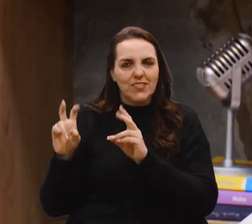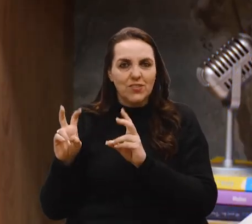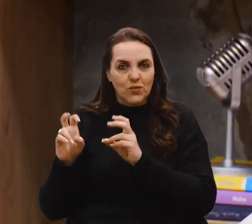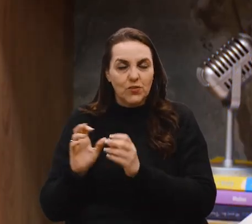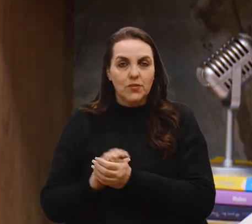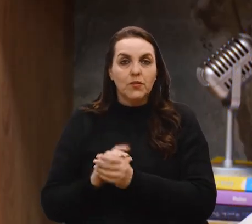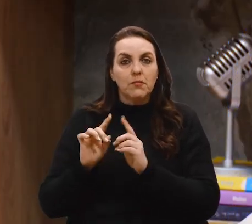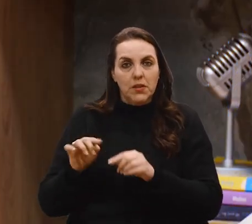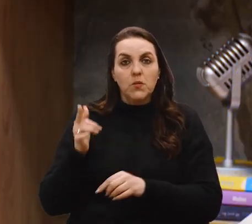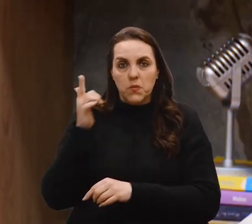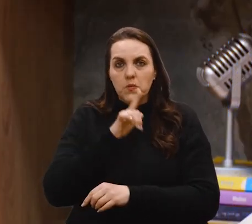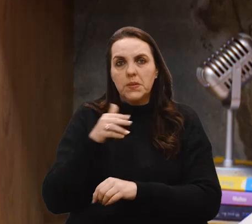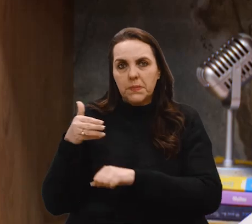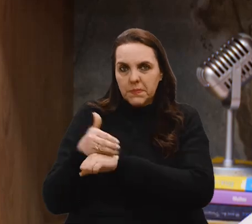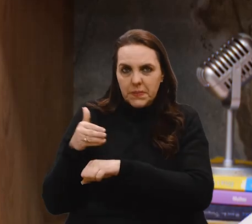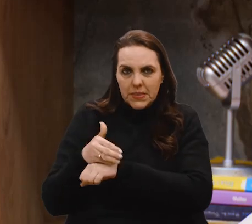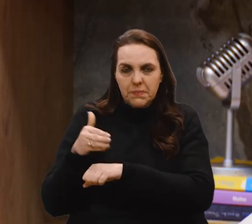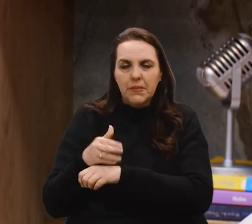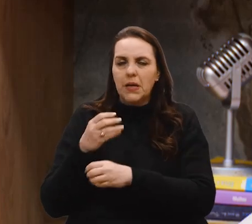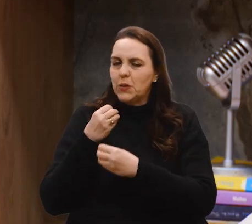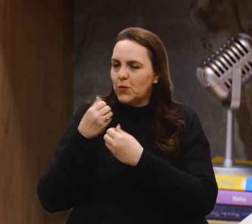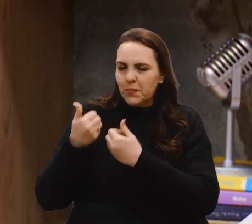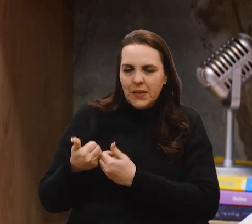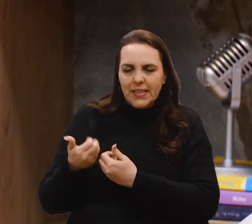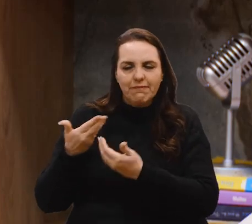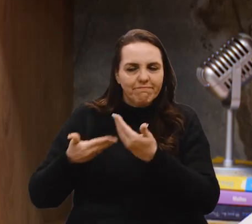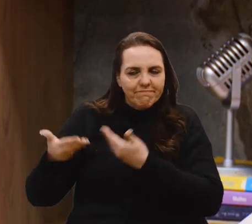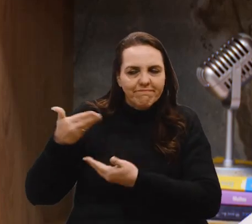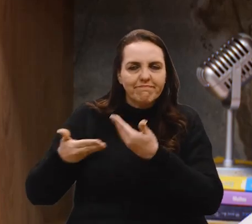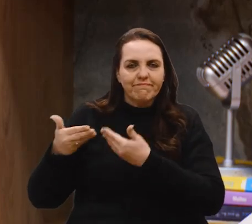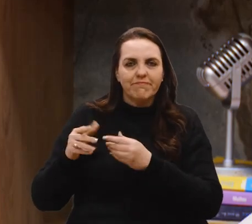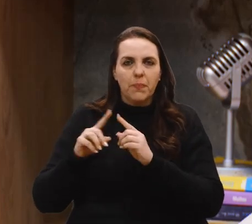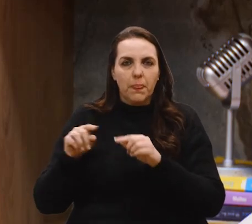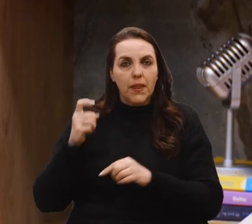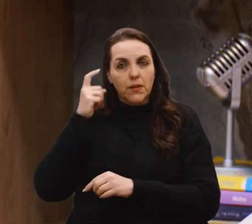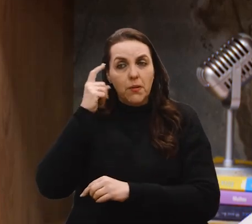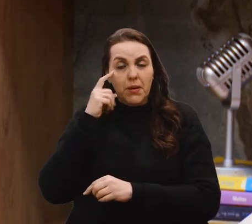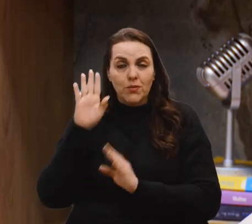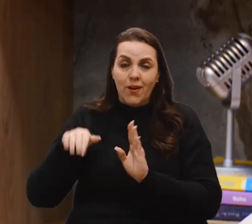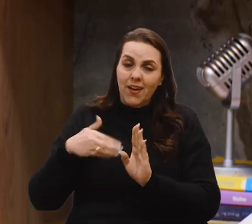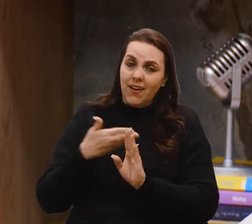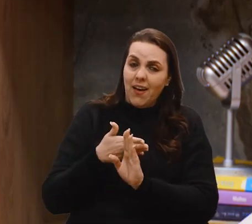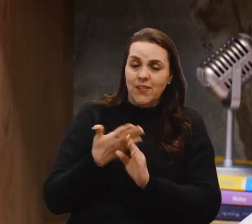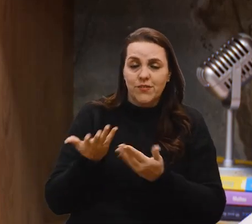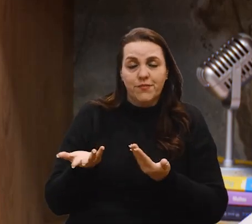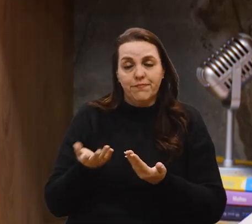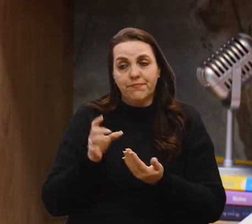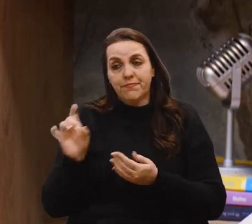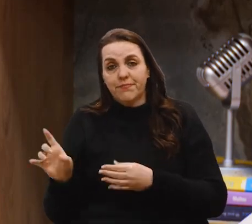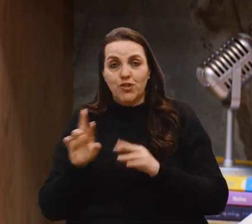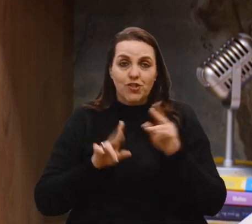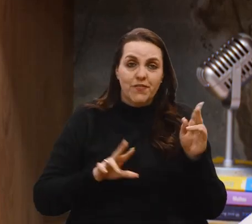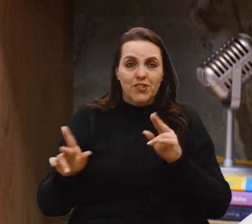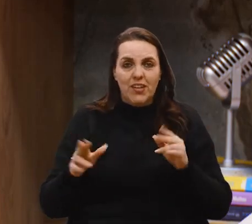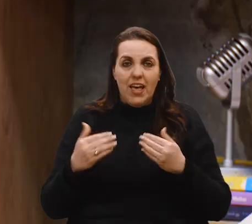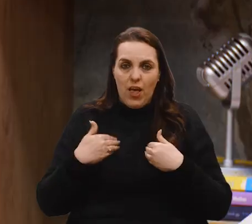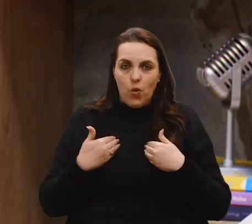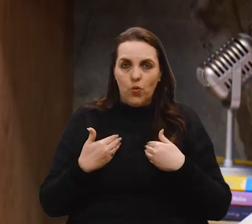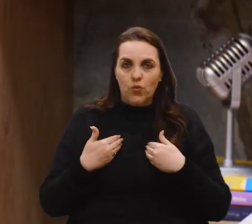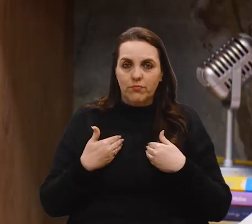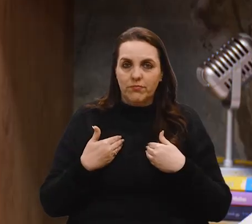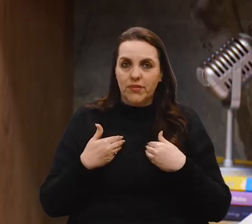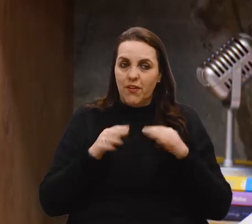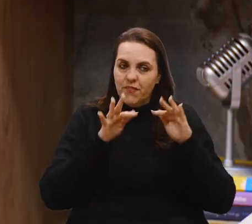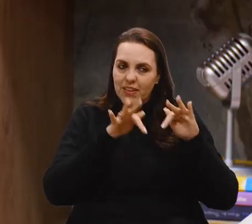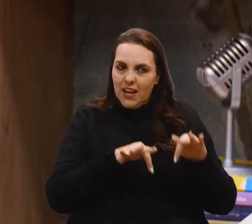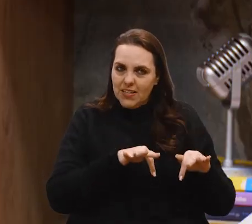conseguia participar, tudo muito bem. Mas eu penso que é casos e casos, né? O meu caso, assim, eu terminei e comecei. Aí o Pedro,